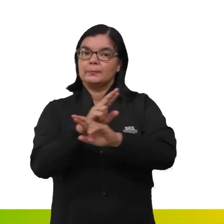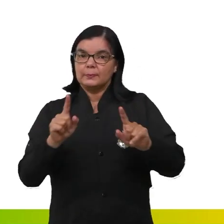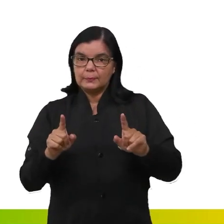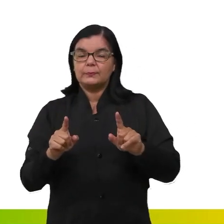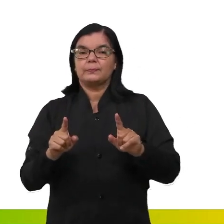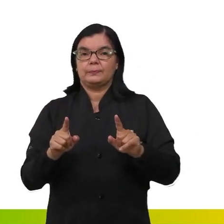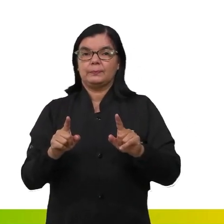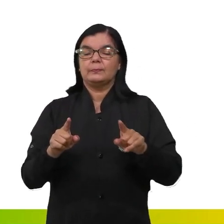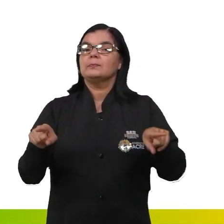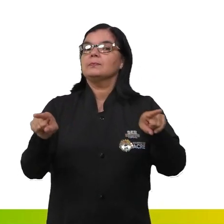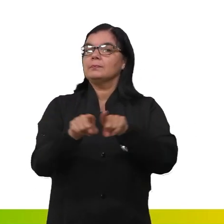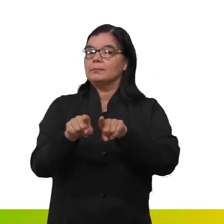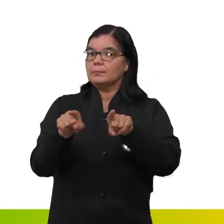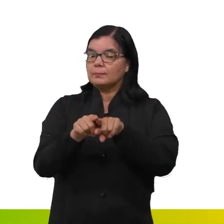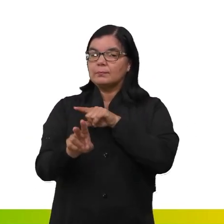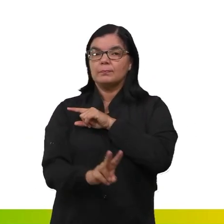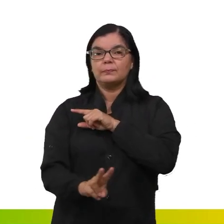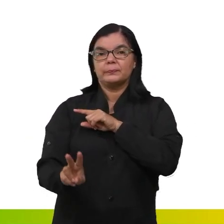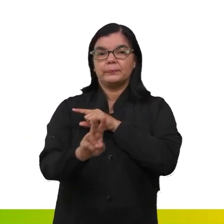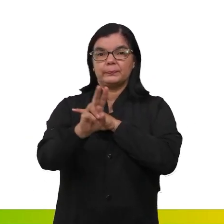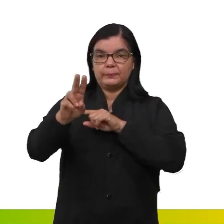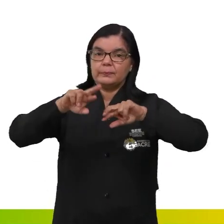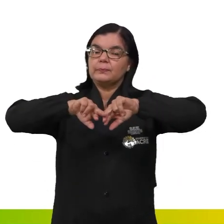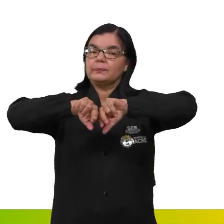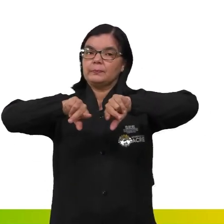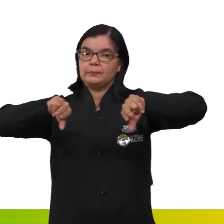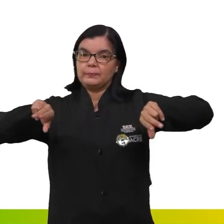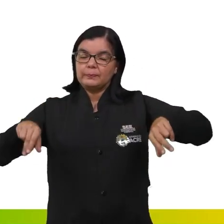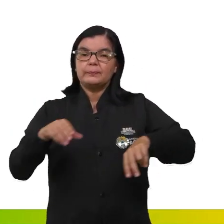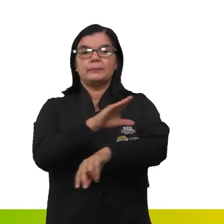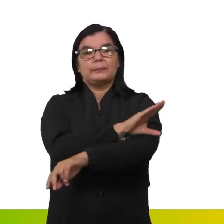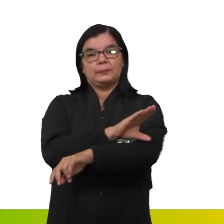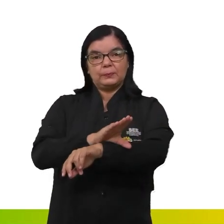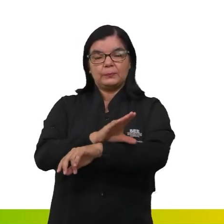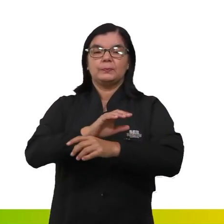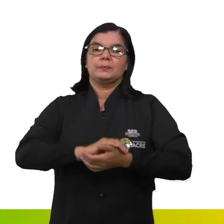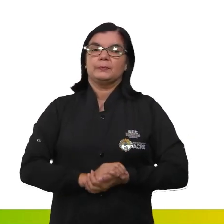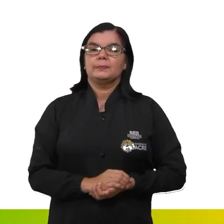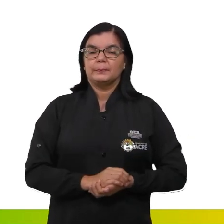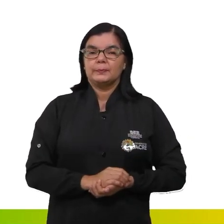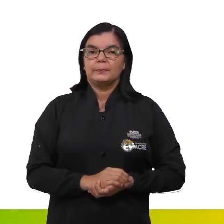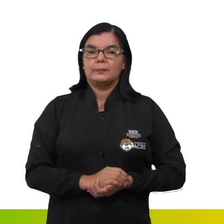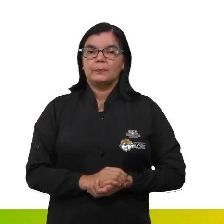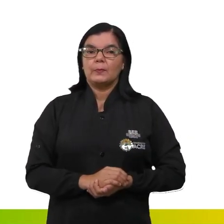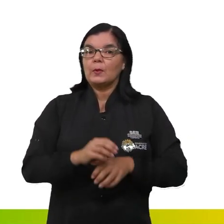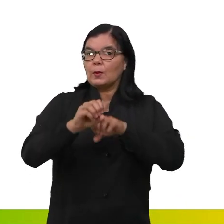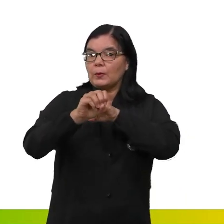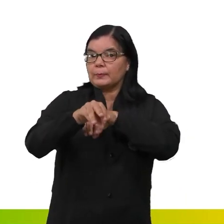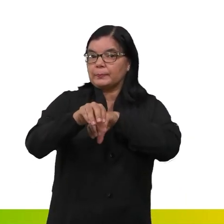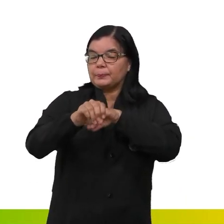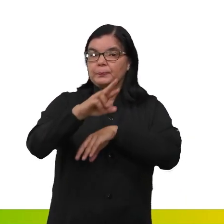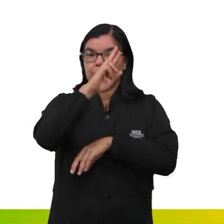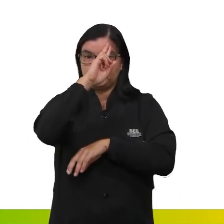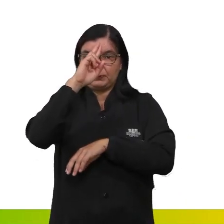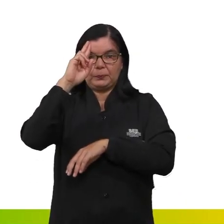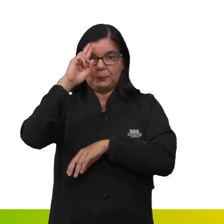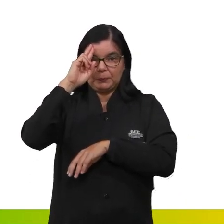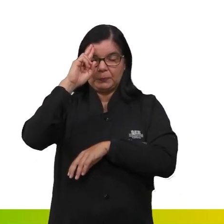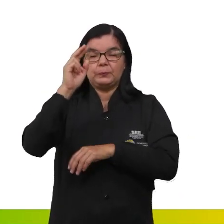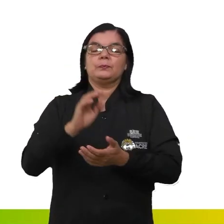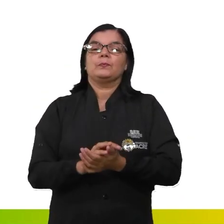diferenças e na valorização da diversidade cultural. O ensino de história e